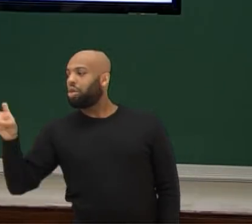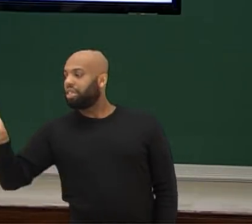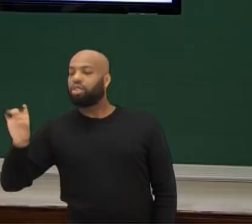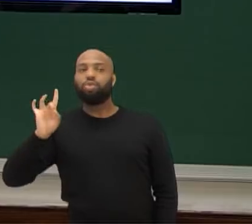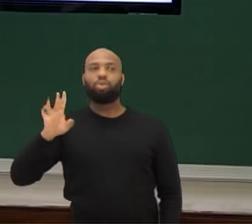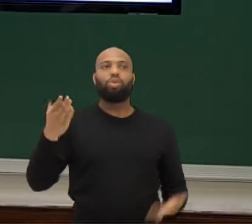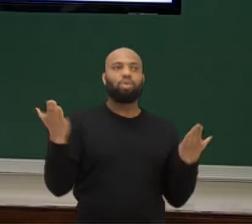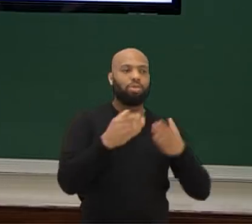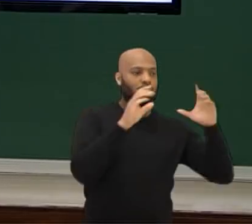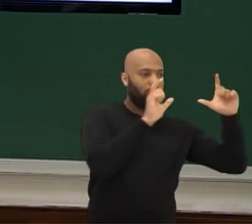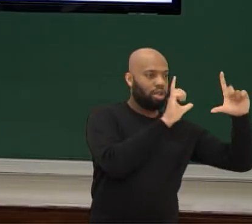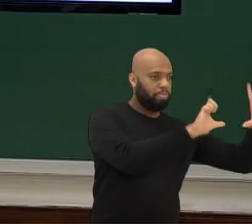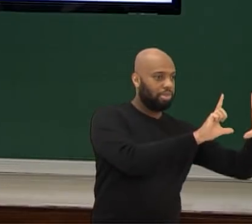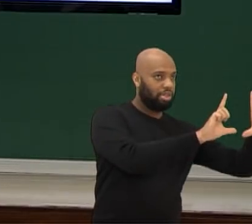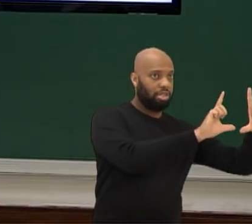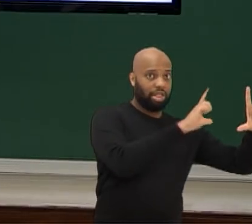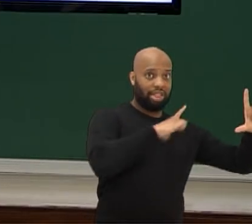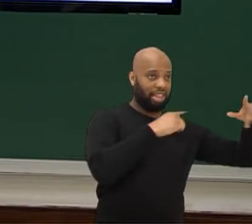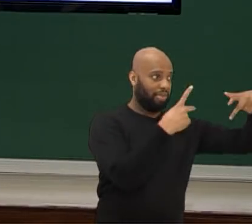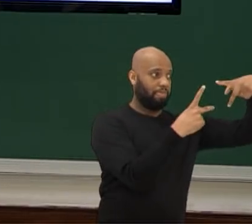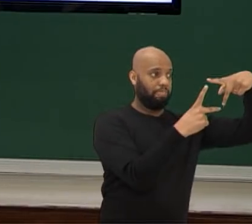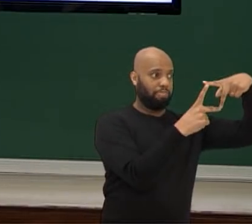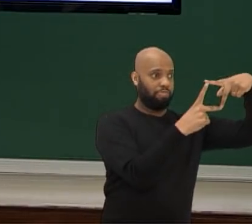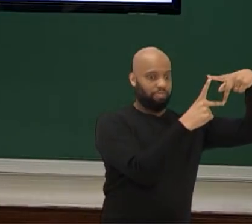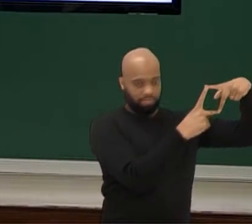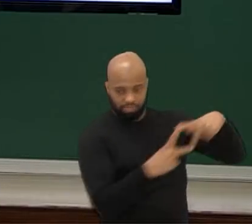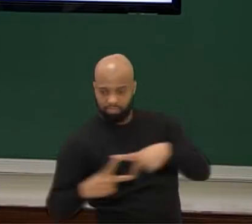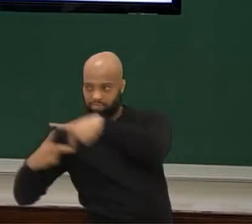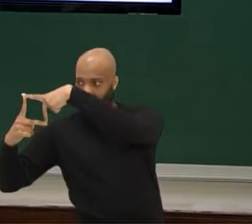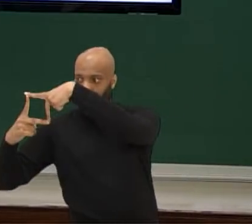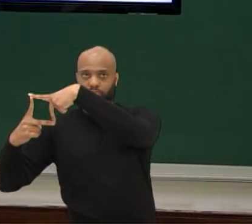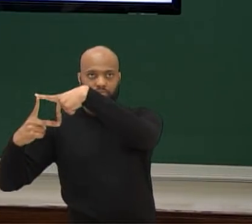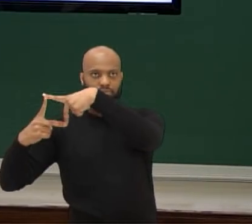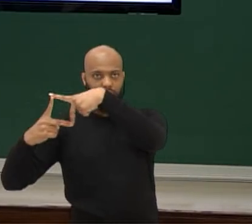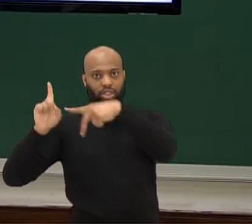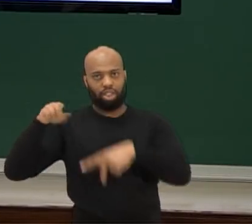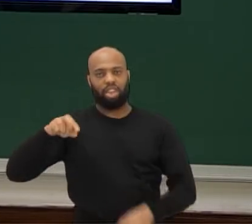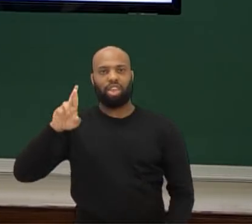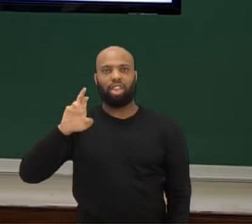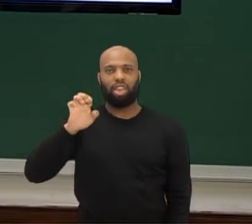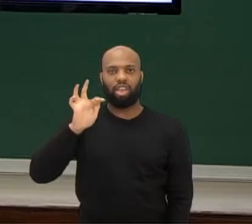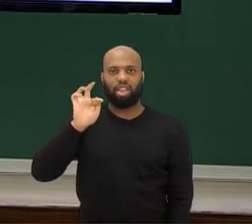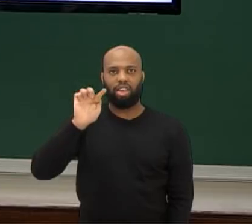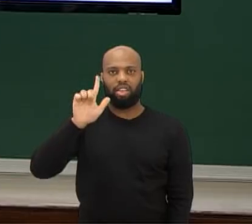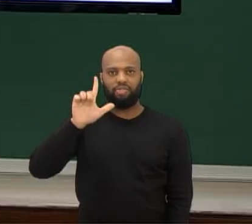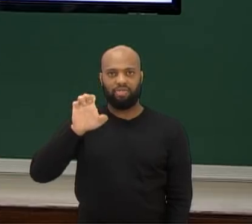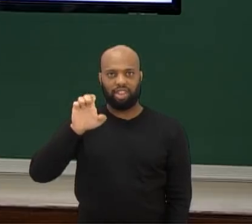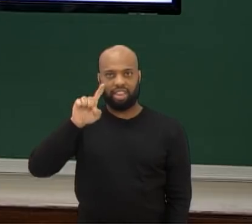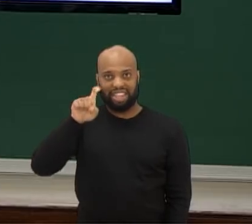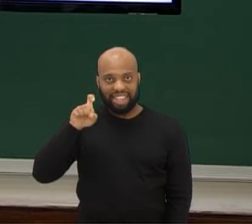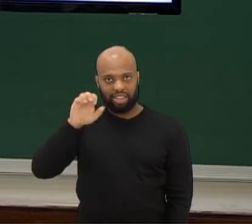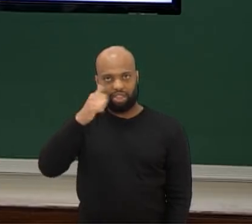essa figura da forma refletida no outro quadrante.